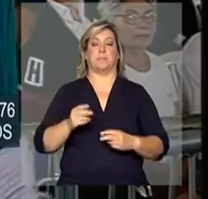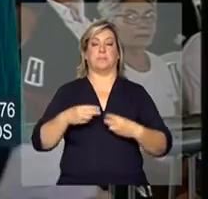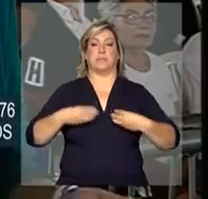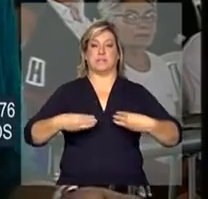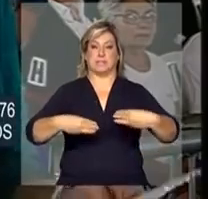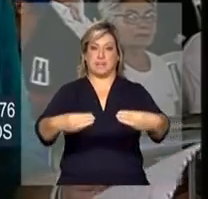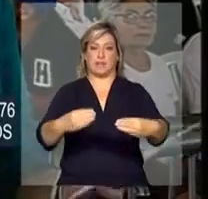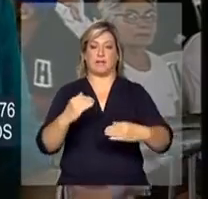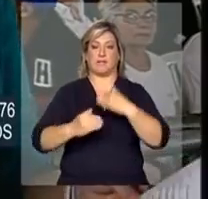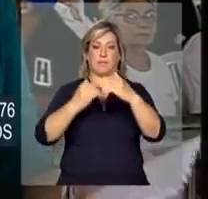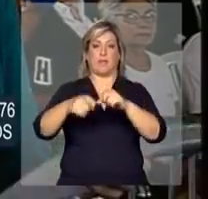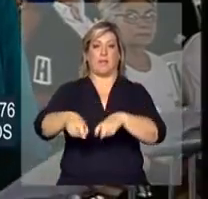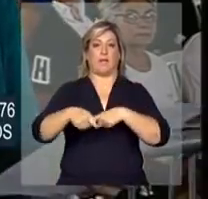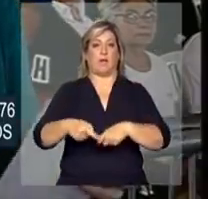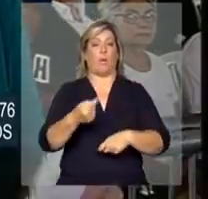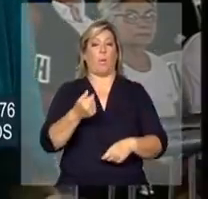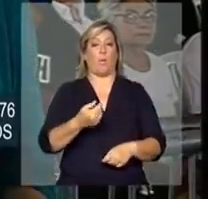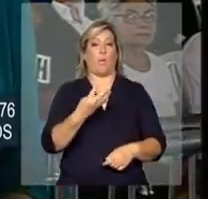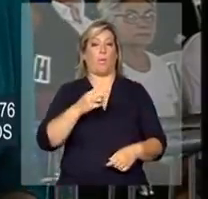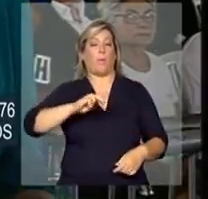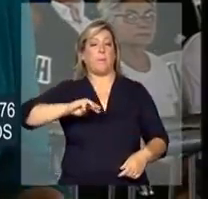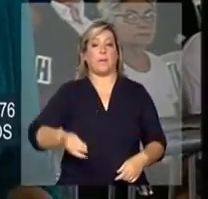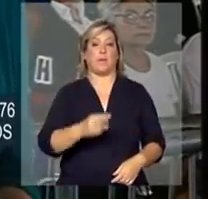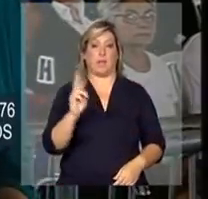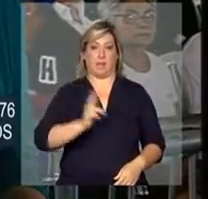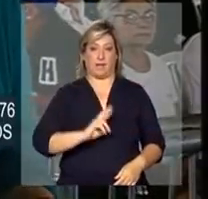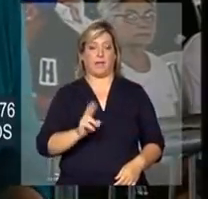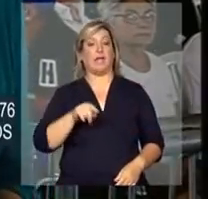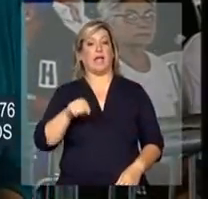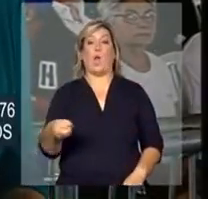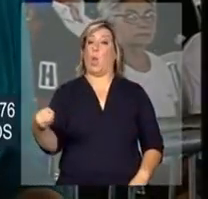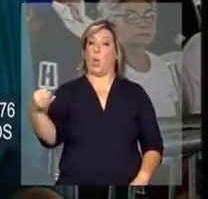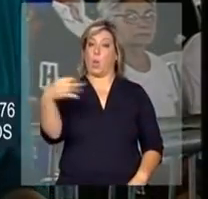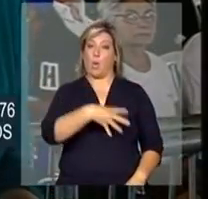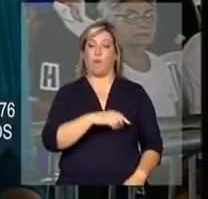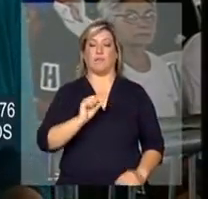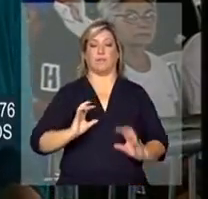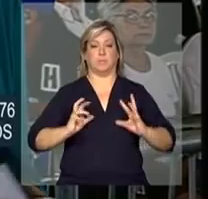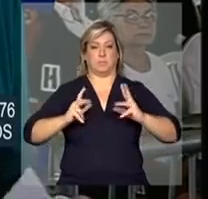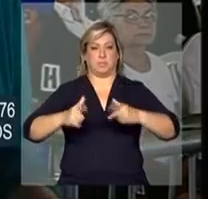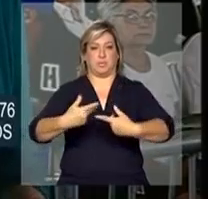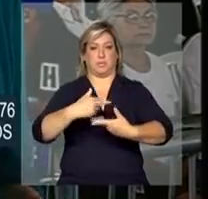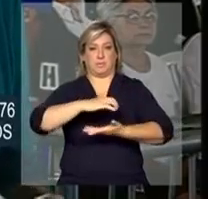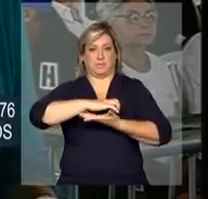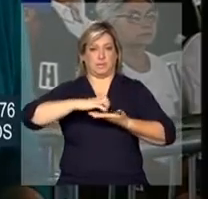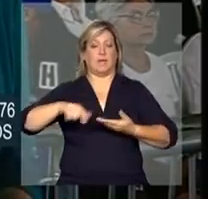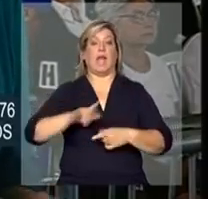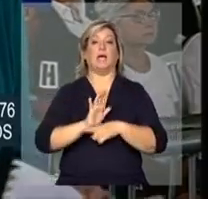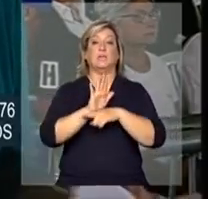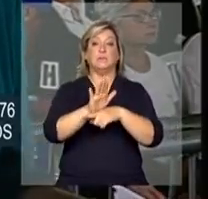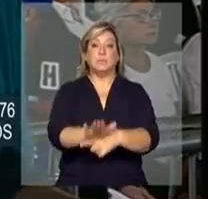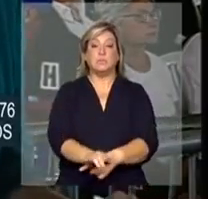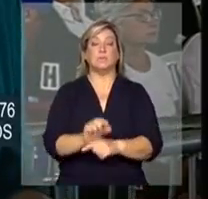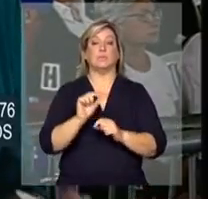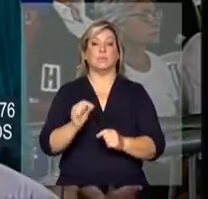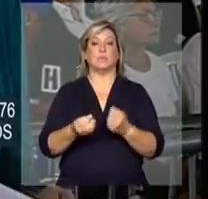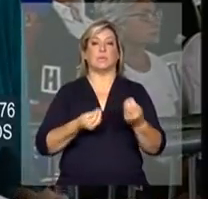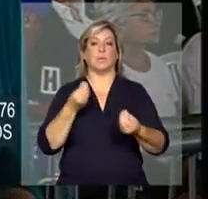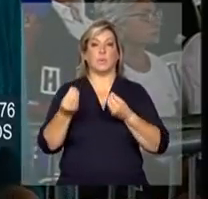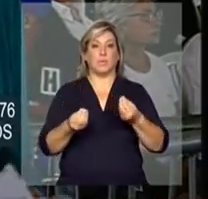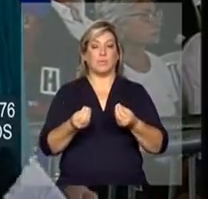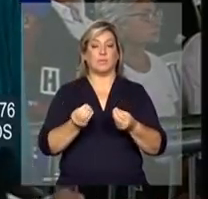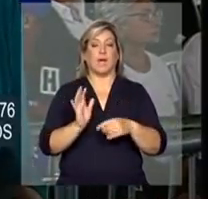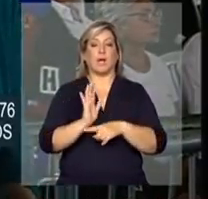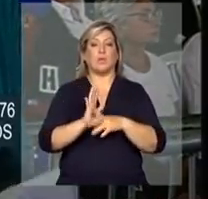quase 4 milhões de reais. As novas máquinas também vão ser usadas para ajudar no enfrentamento à